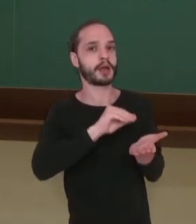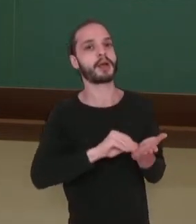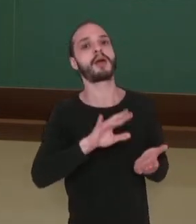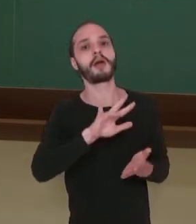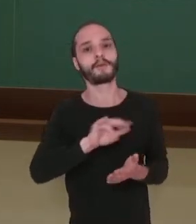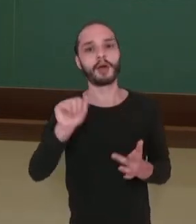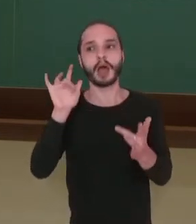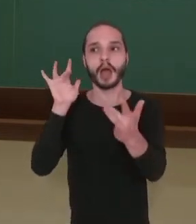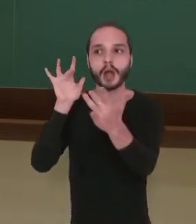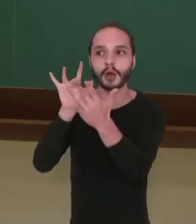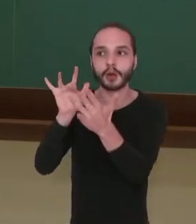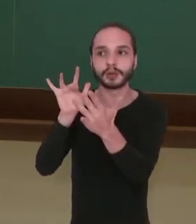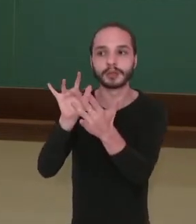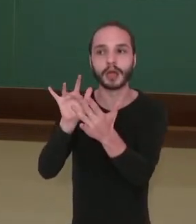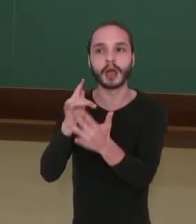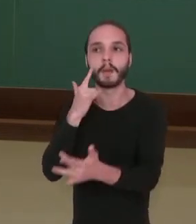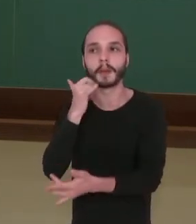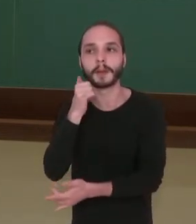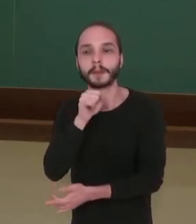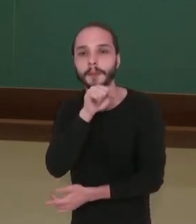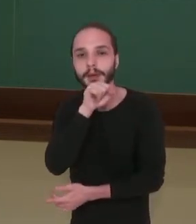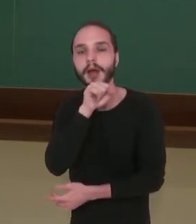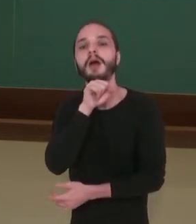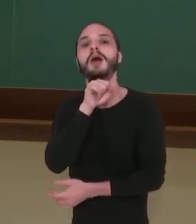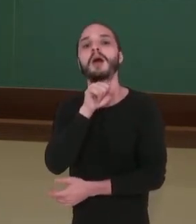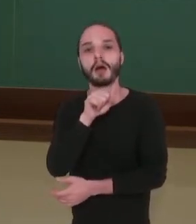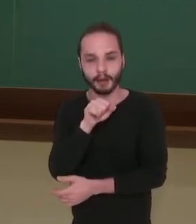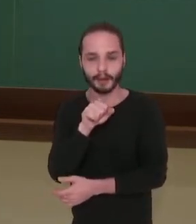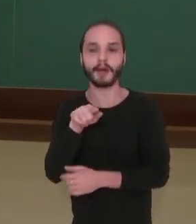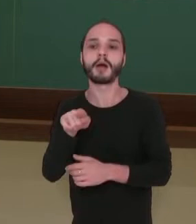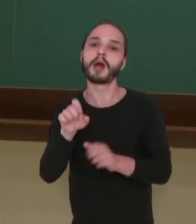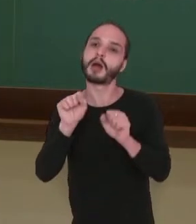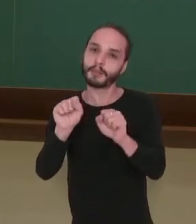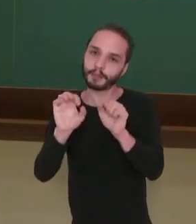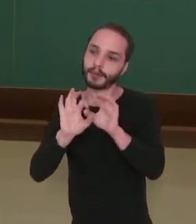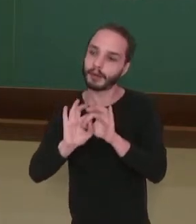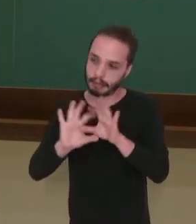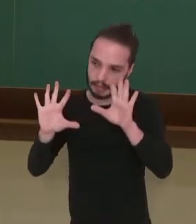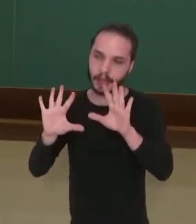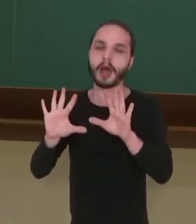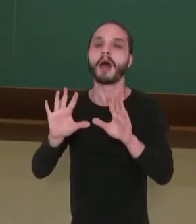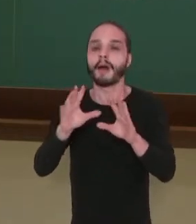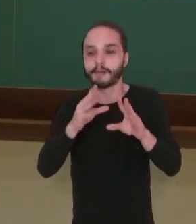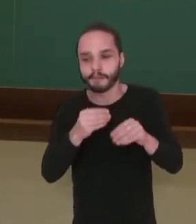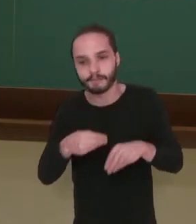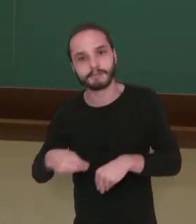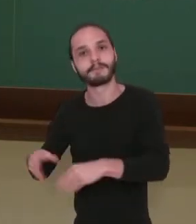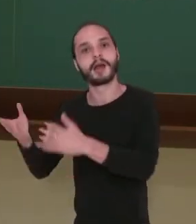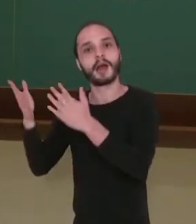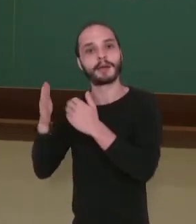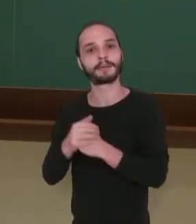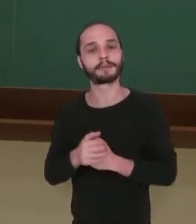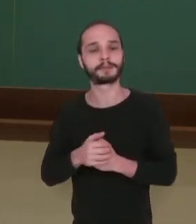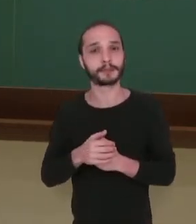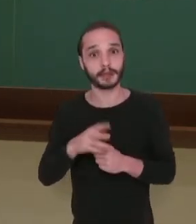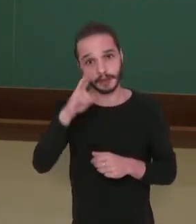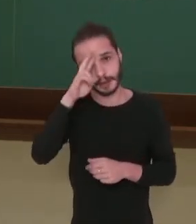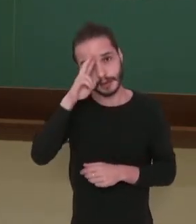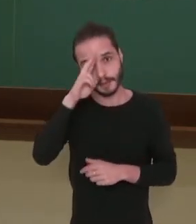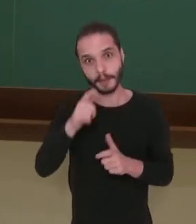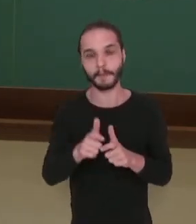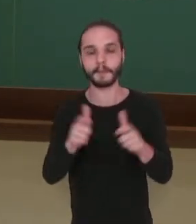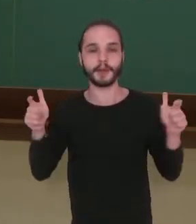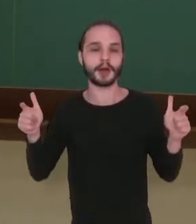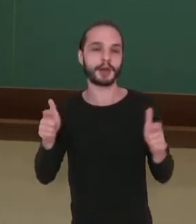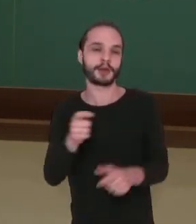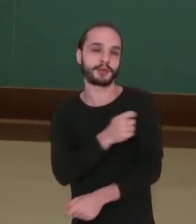com o responsável. E só ele pode, então, autorizar. Lembrando que a maioria dos alunos são menores de idade, então eles